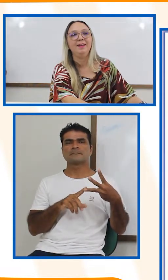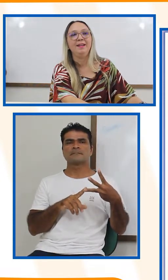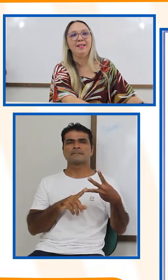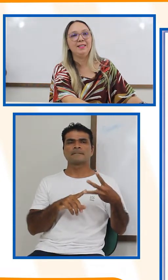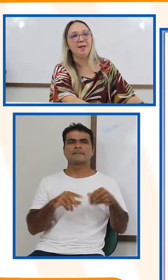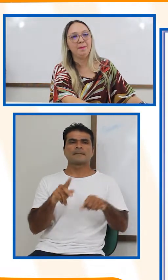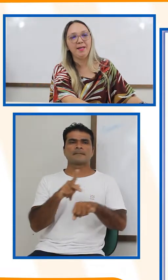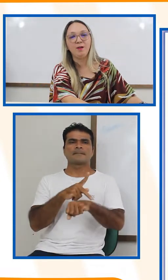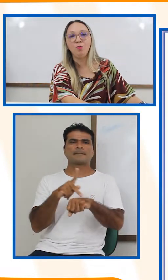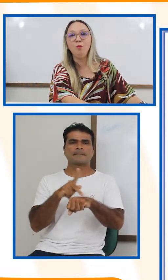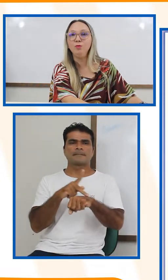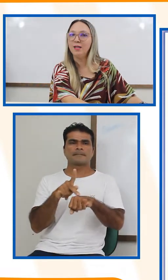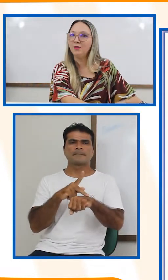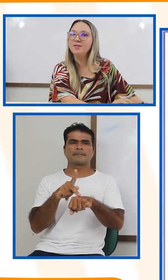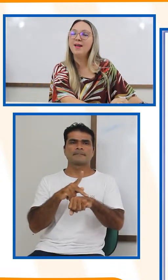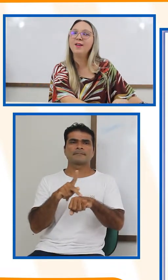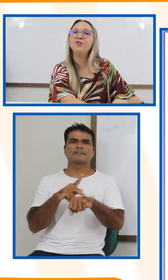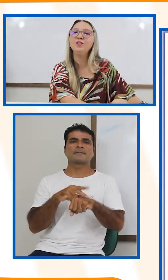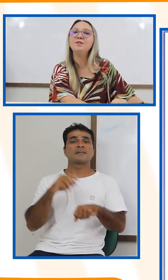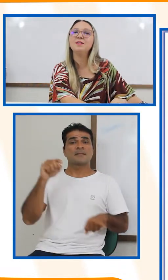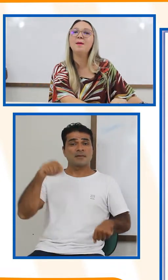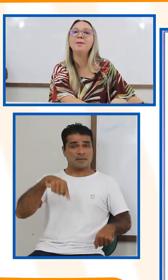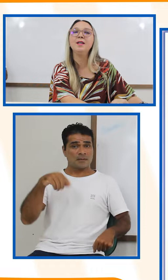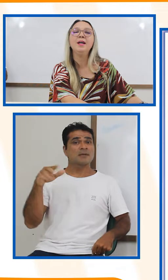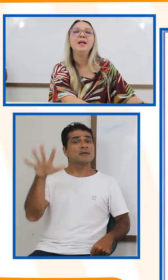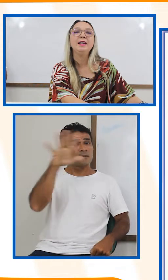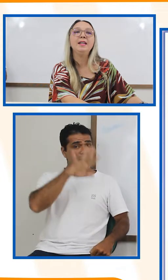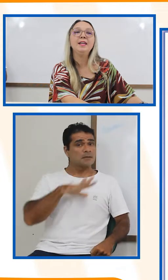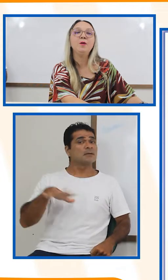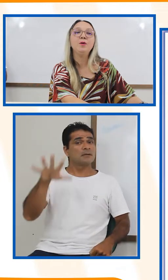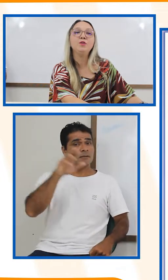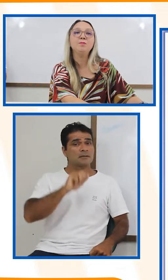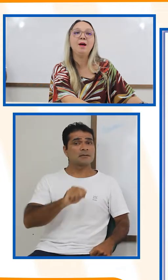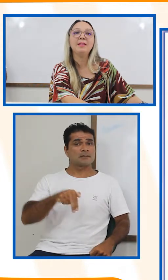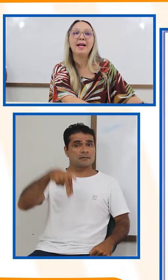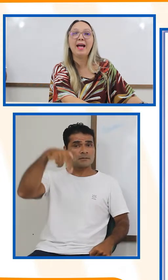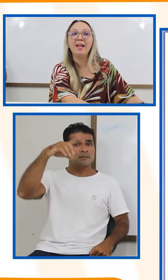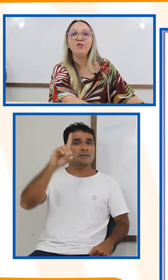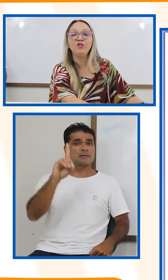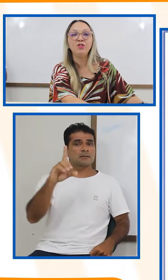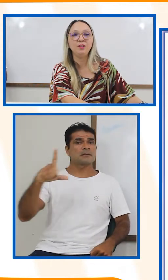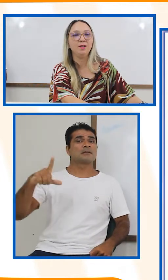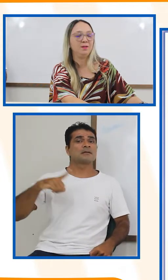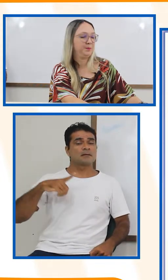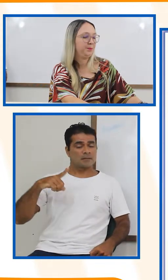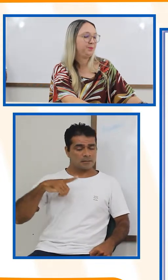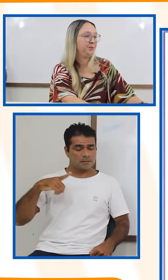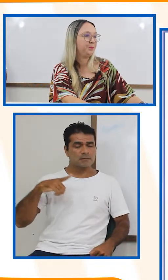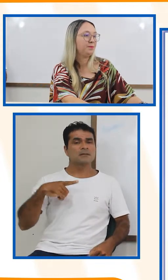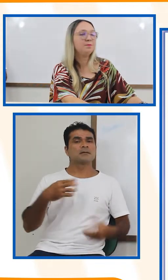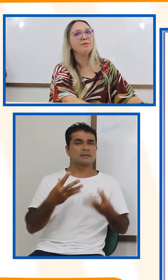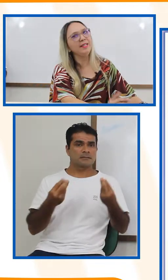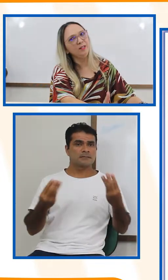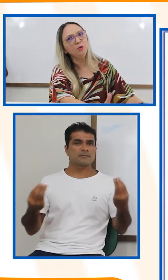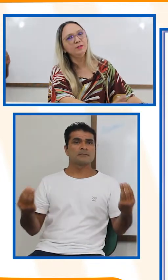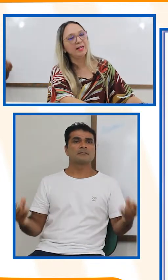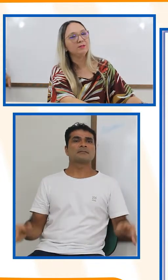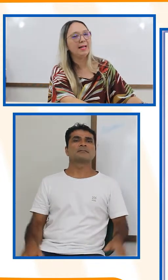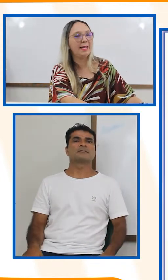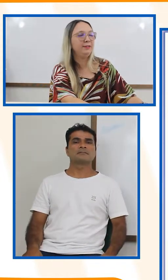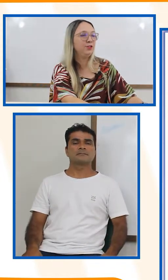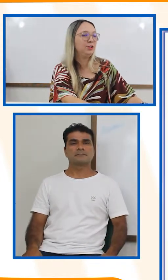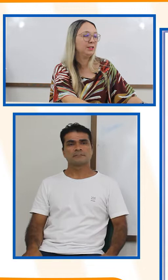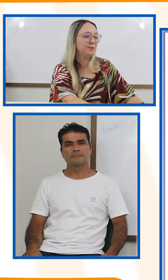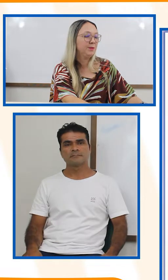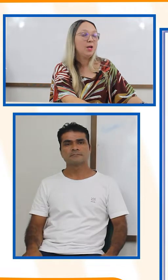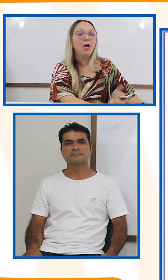negra. Ele também é comum da nossa região, sabia? Ele é um animal da Caatinga. É encontrado